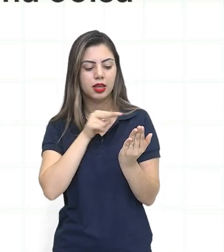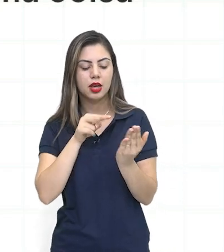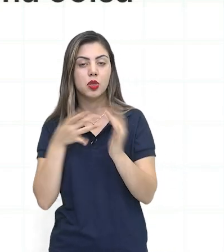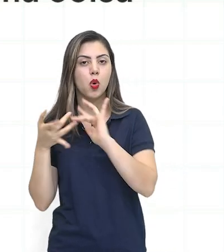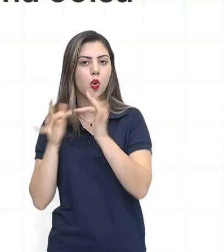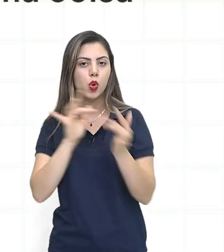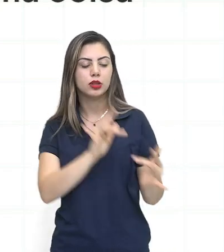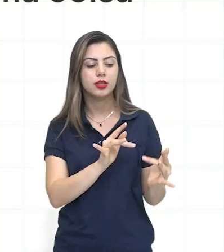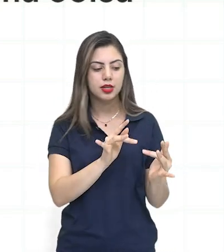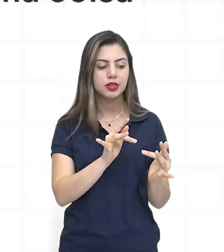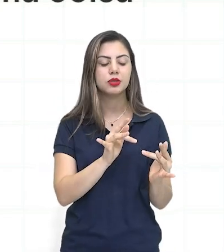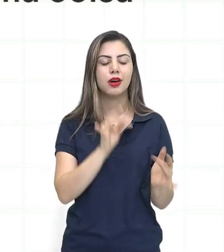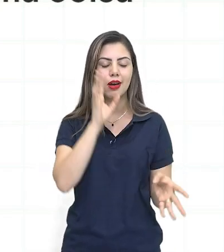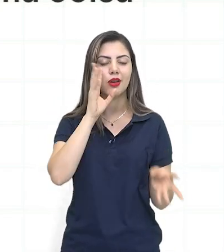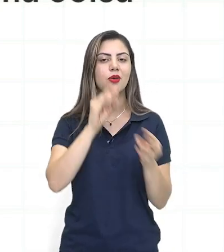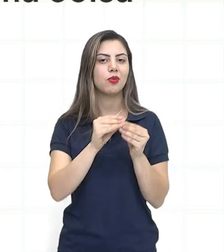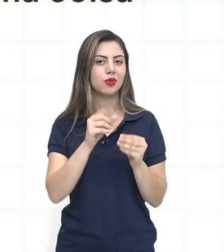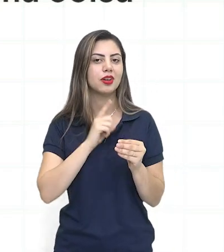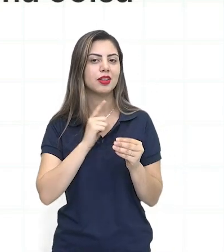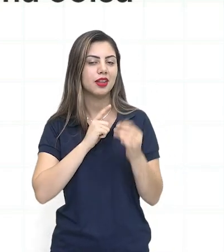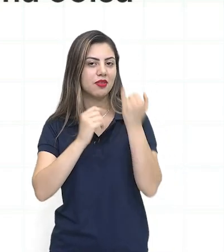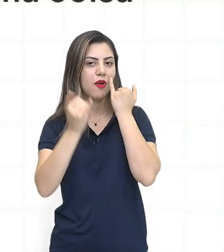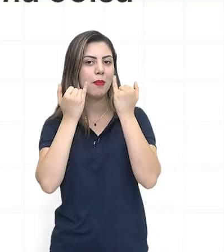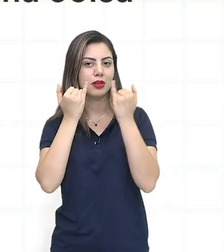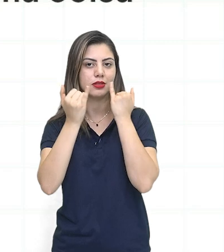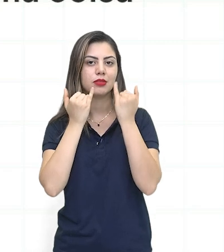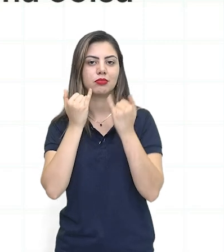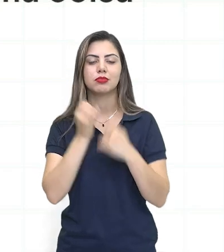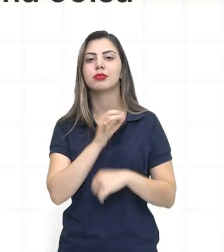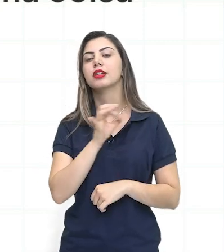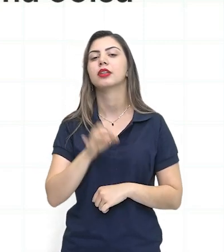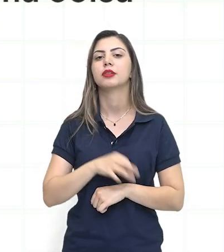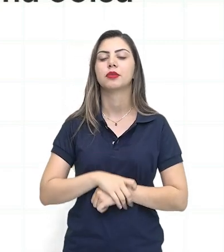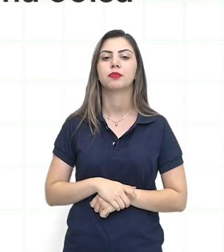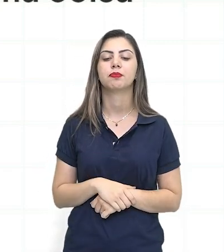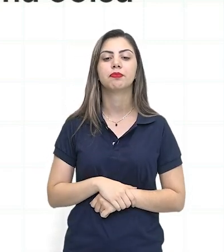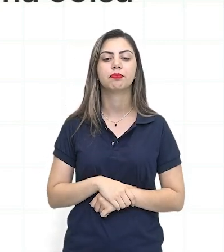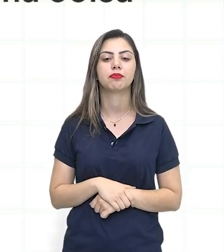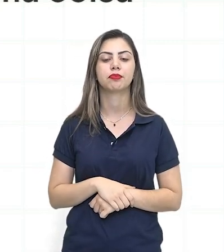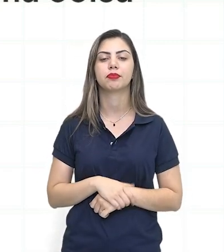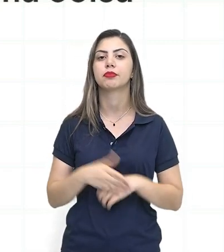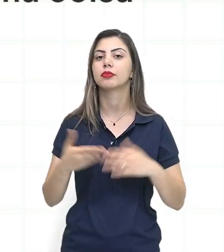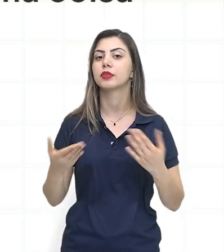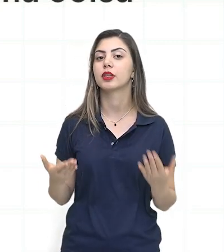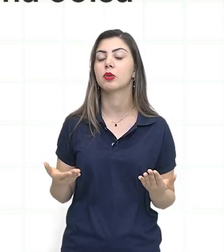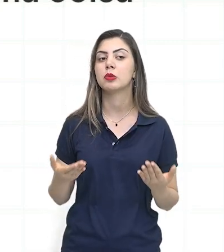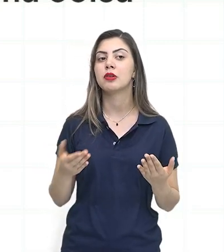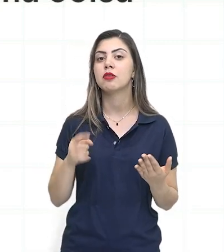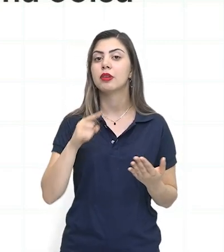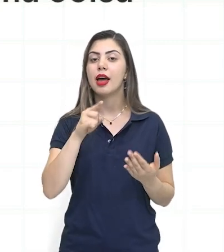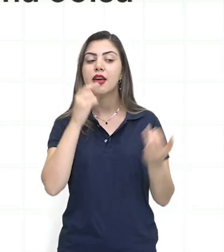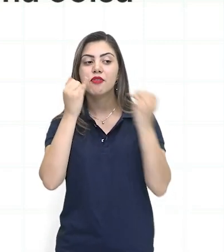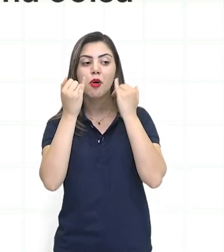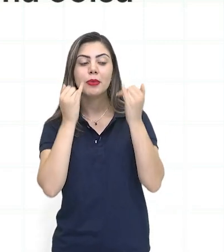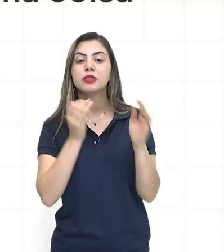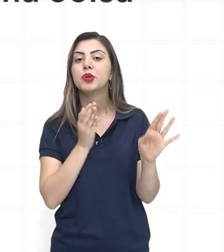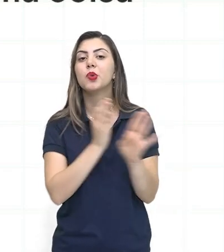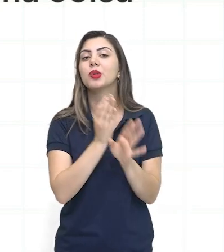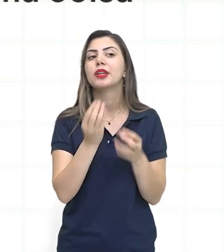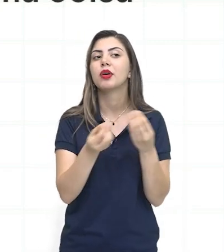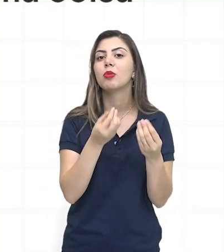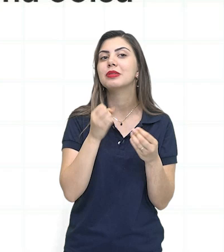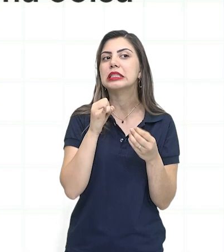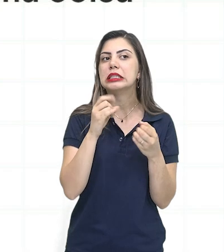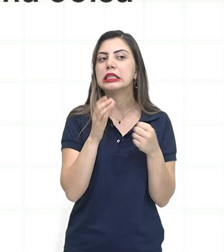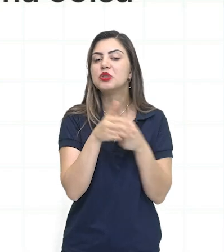posso inferi-las lá, certo? Ou seja, para você encontrar essas informações implícitas,